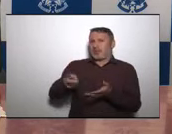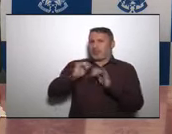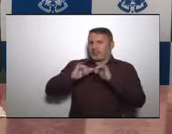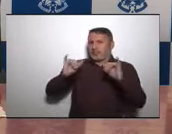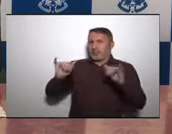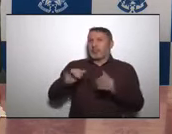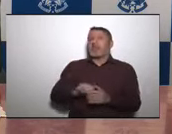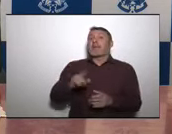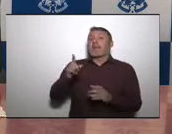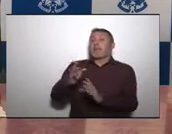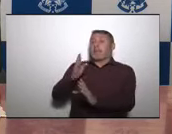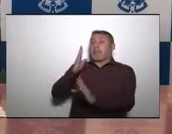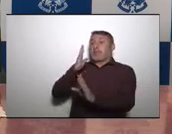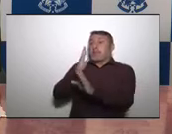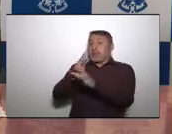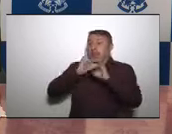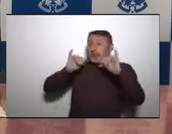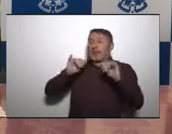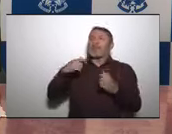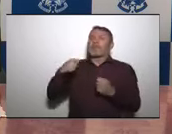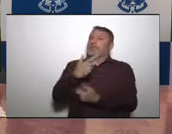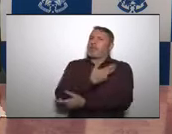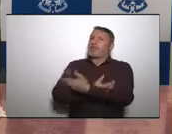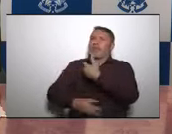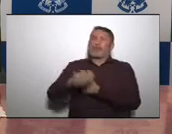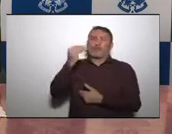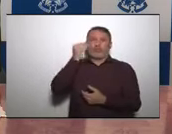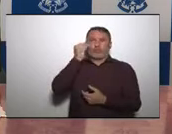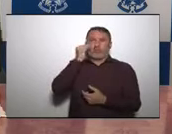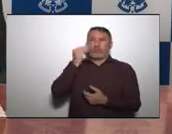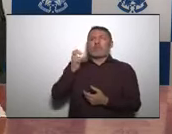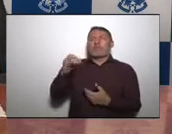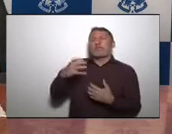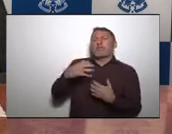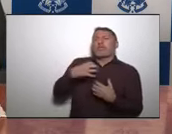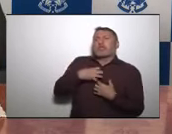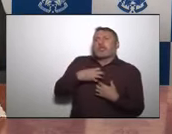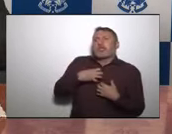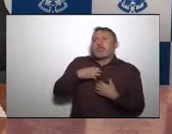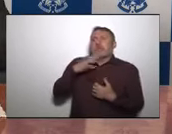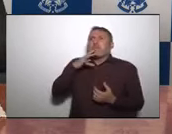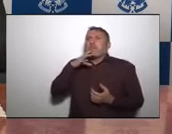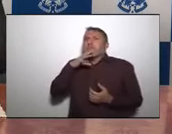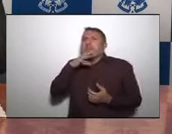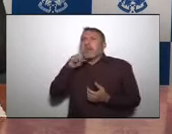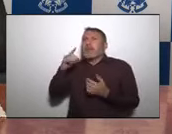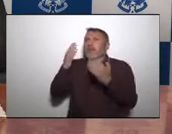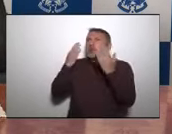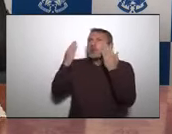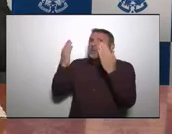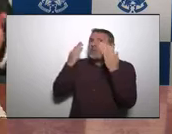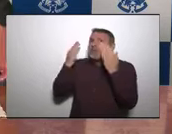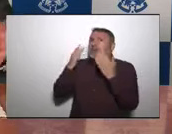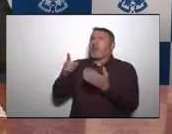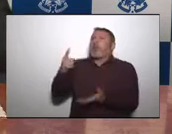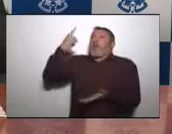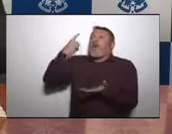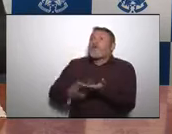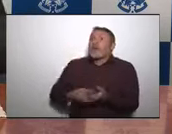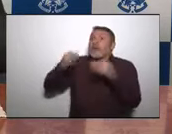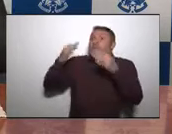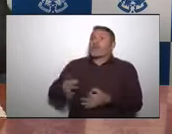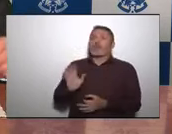teste, tá? Sintomas contabiliza, os sintomas contabiliza como suspeito, não como, como confirmado, para